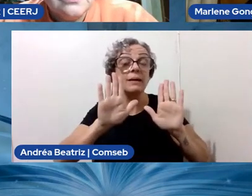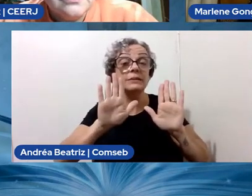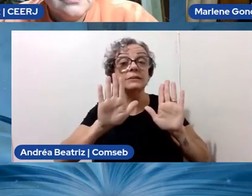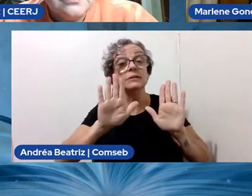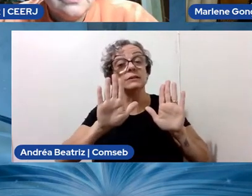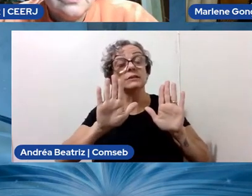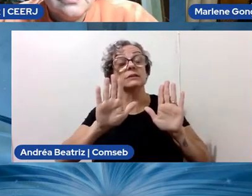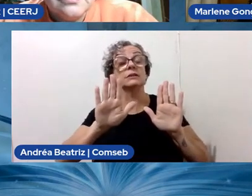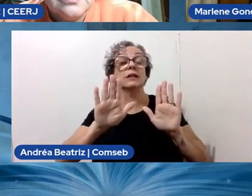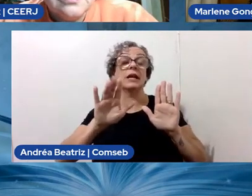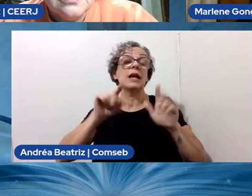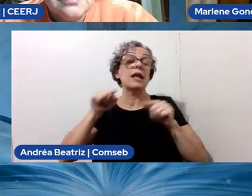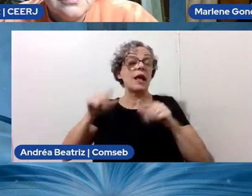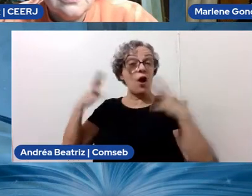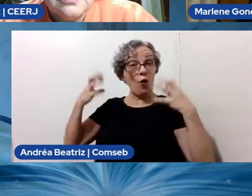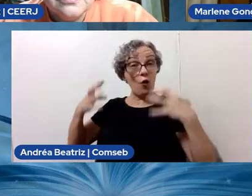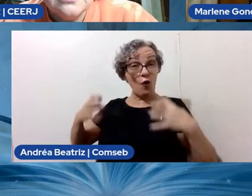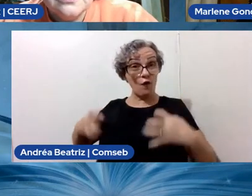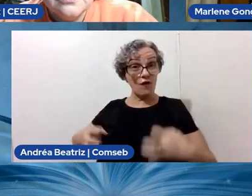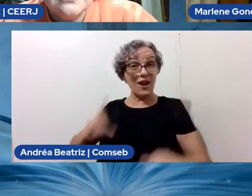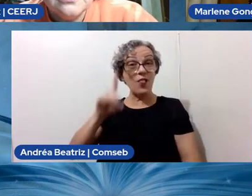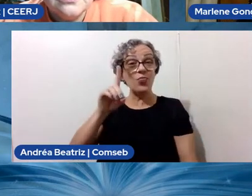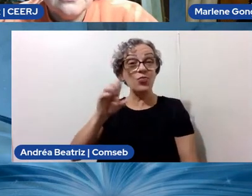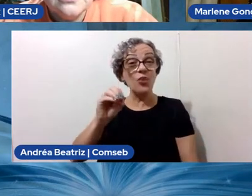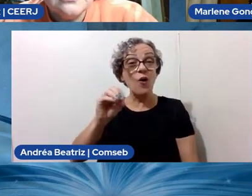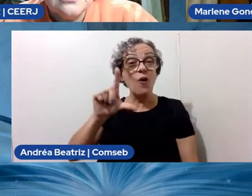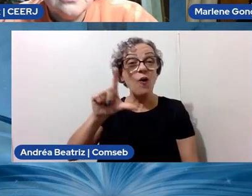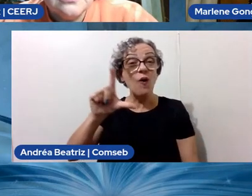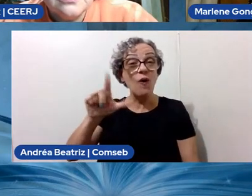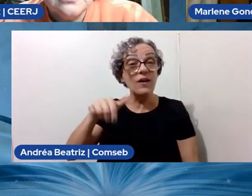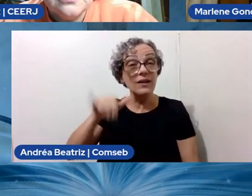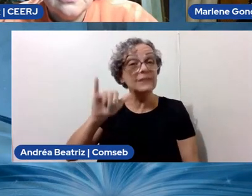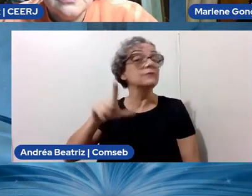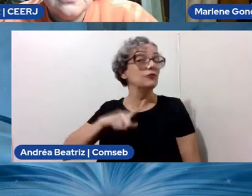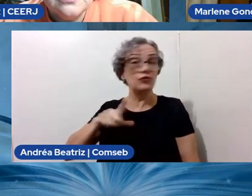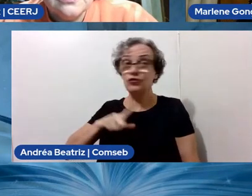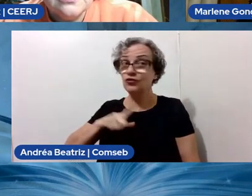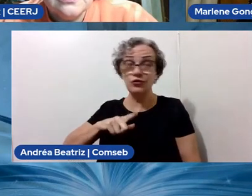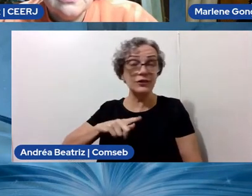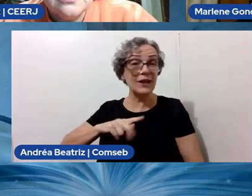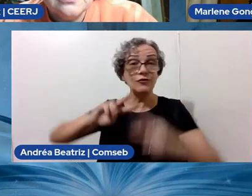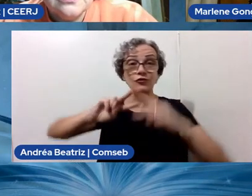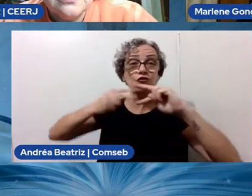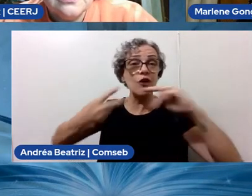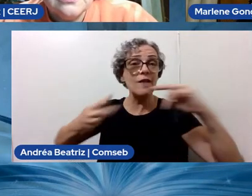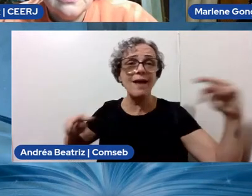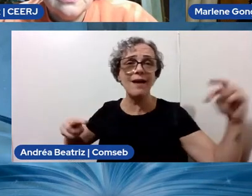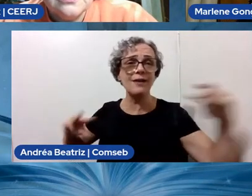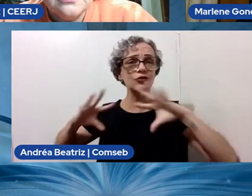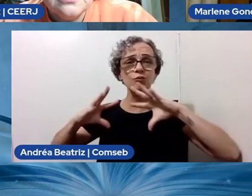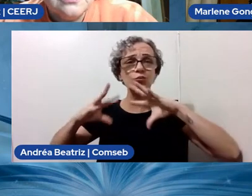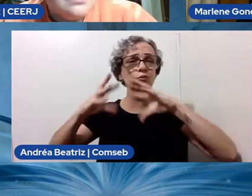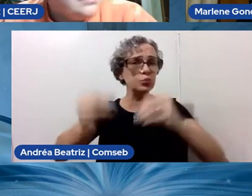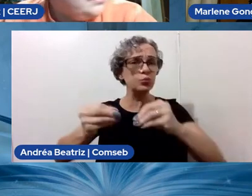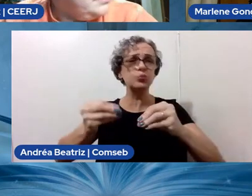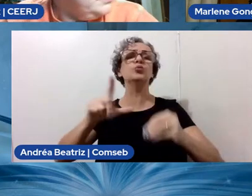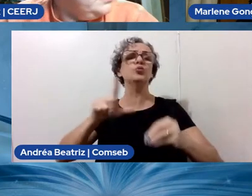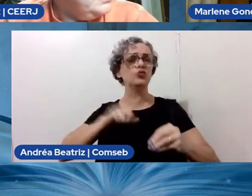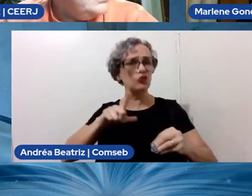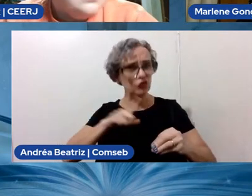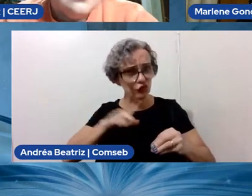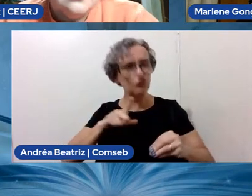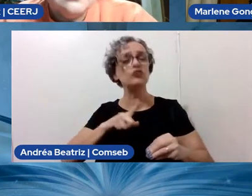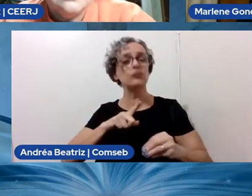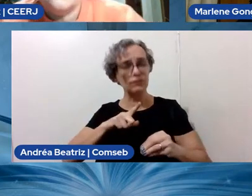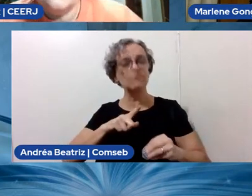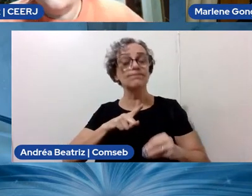com a ovelha Dolly, ele tinha todo o seu potencial genético presente. Né? E também tem, vamos chamar